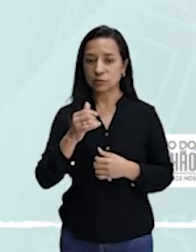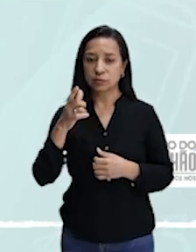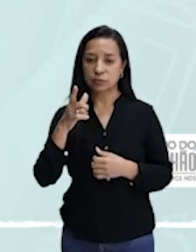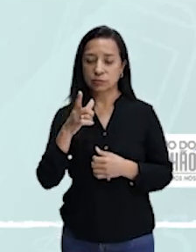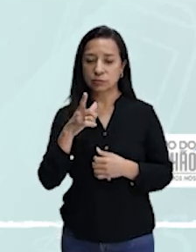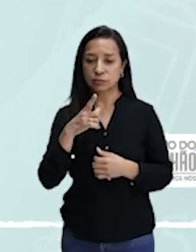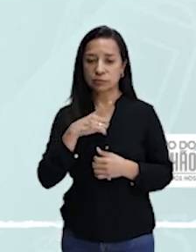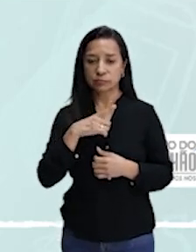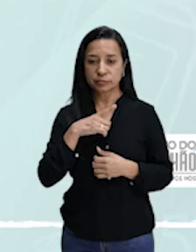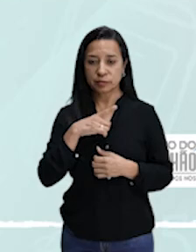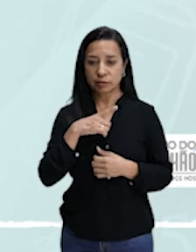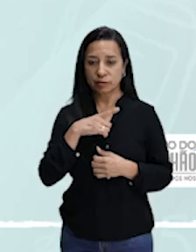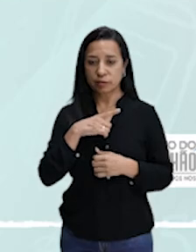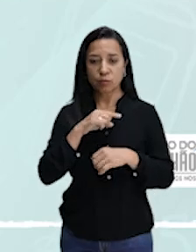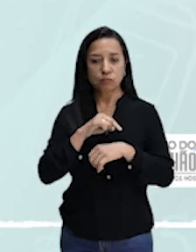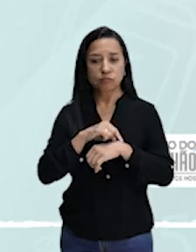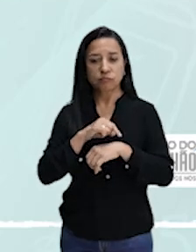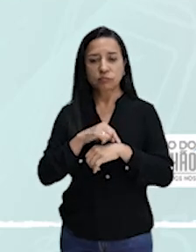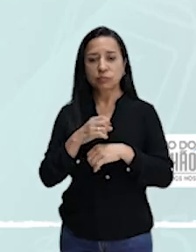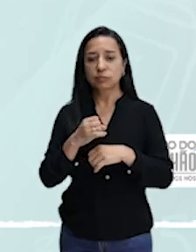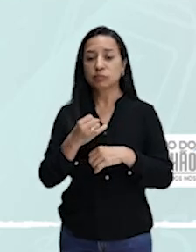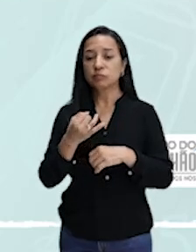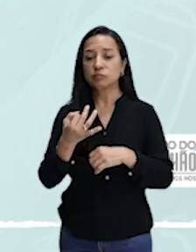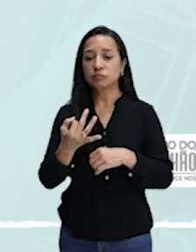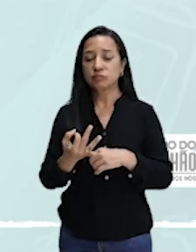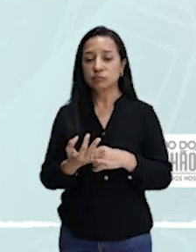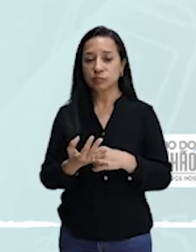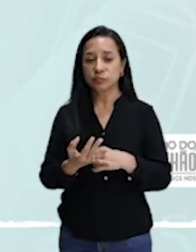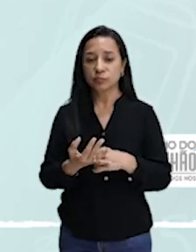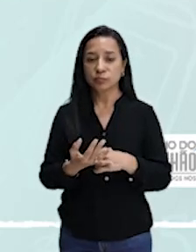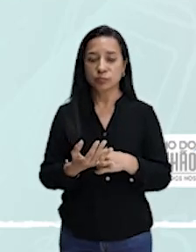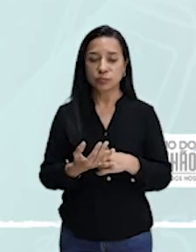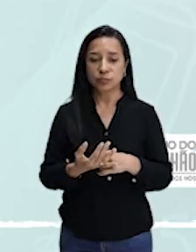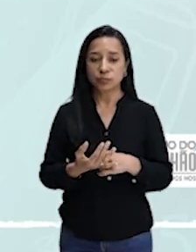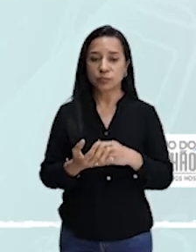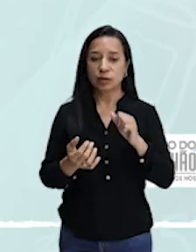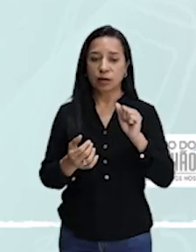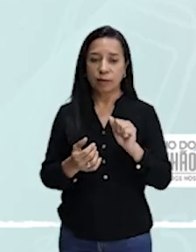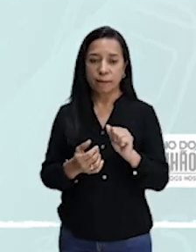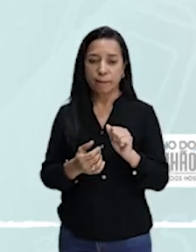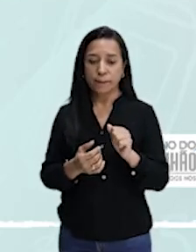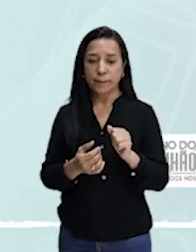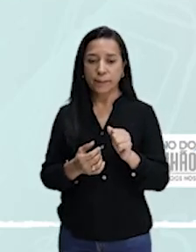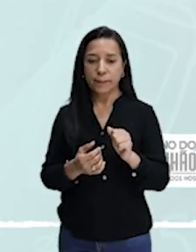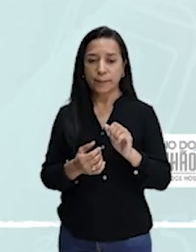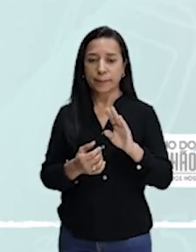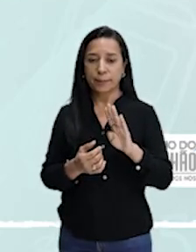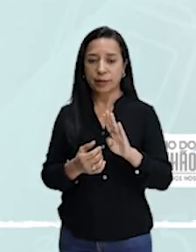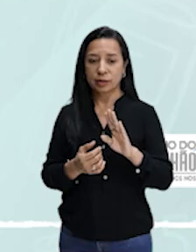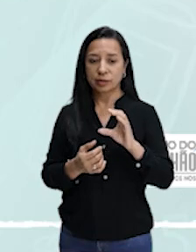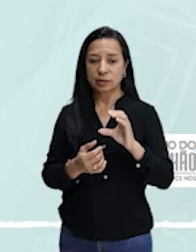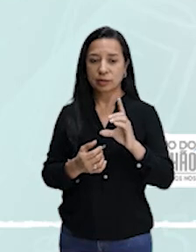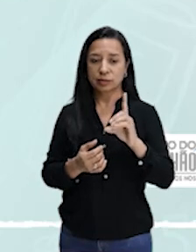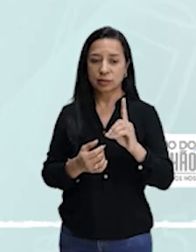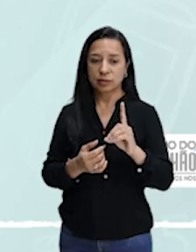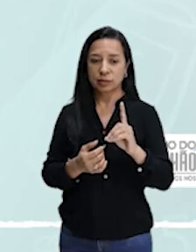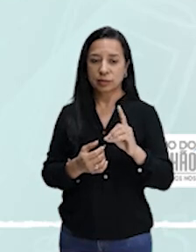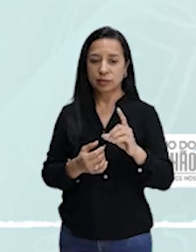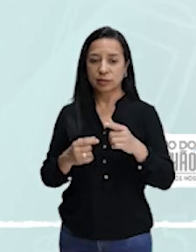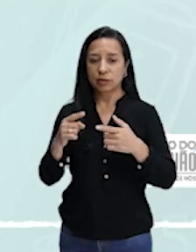temos aí as alternativas né no caso da letra a 70 colores na letra b 7